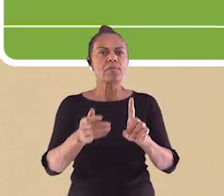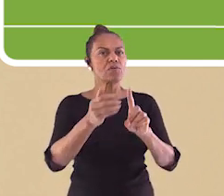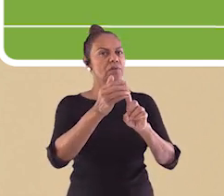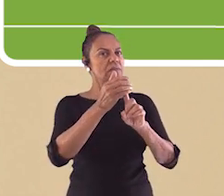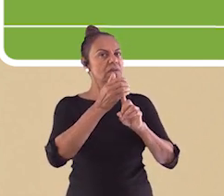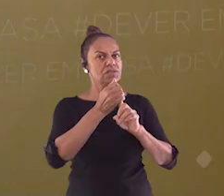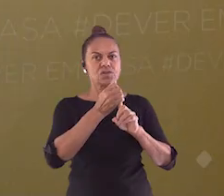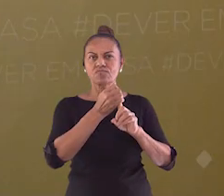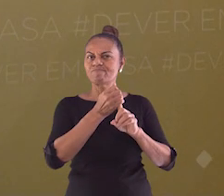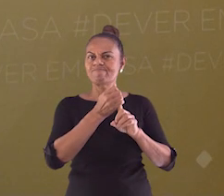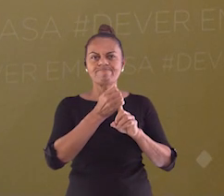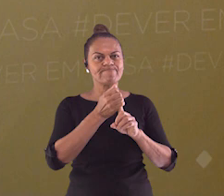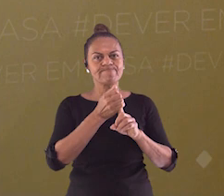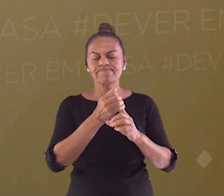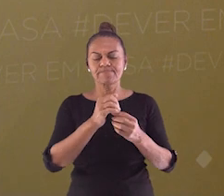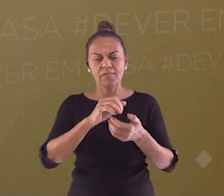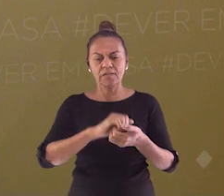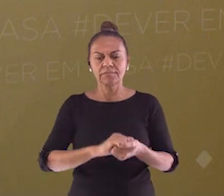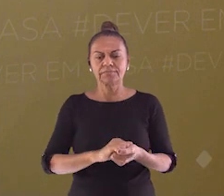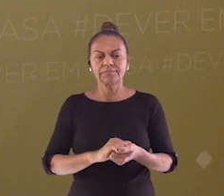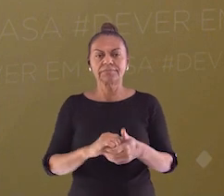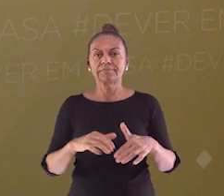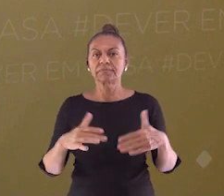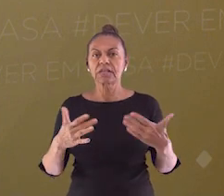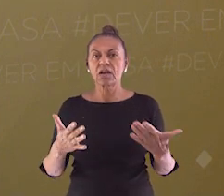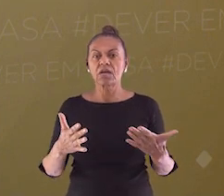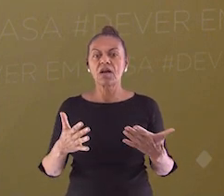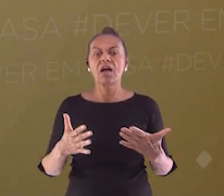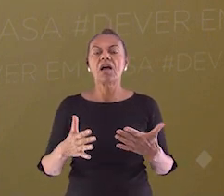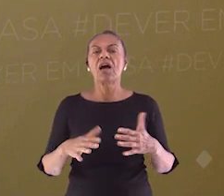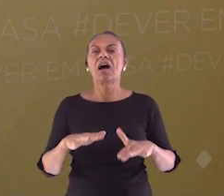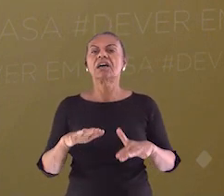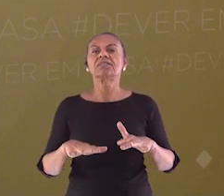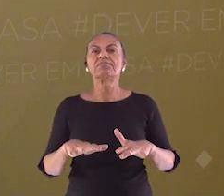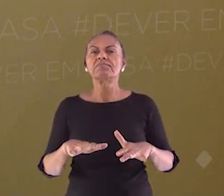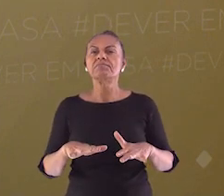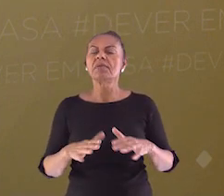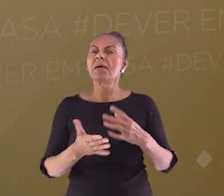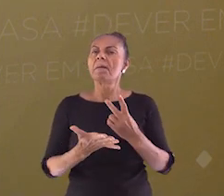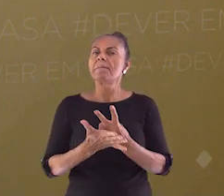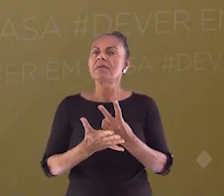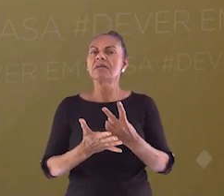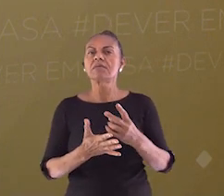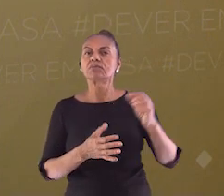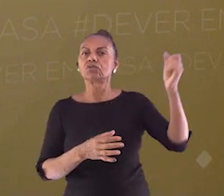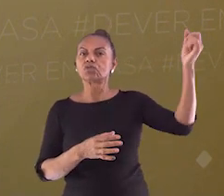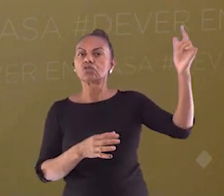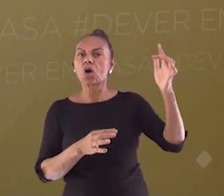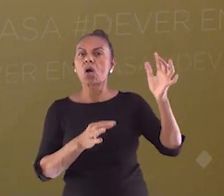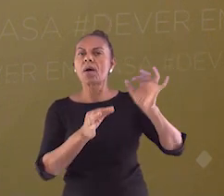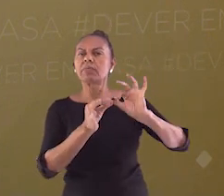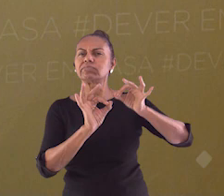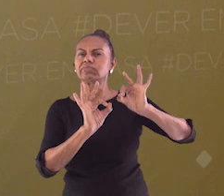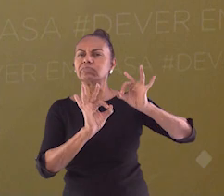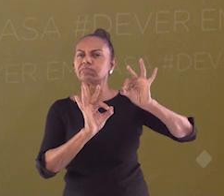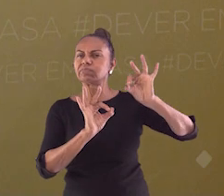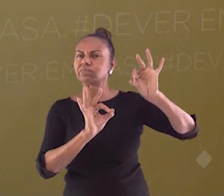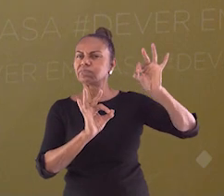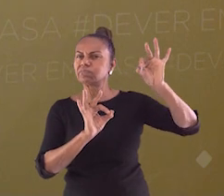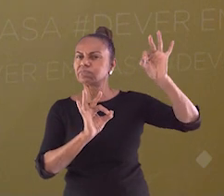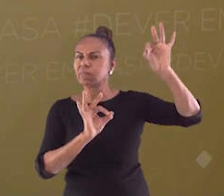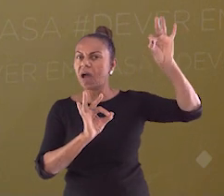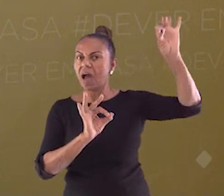adequada. Assim, mesmo que o Sol esteja a 150 milhões de quilômetros na Terra, a radiação